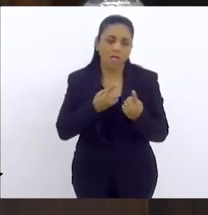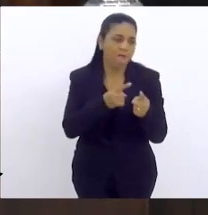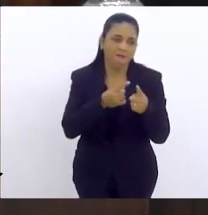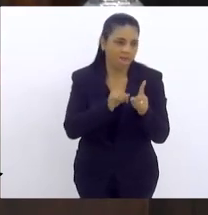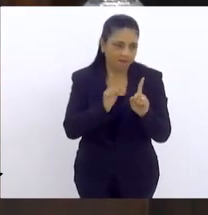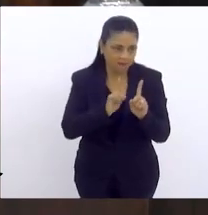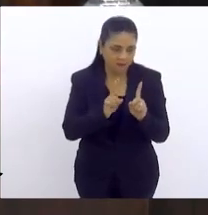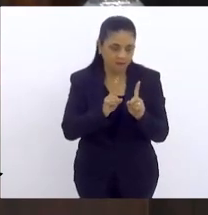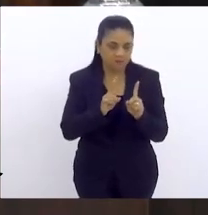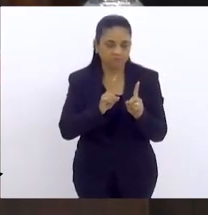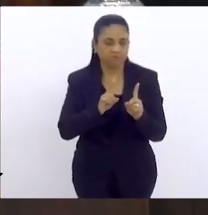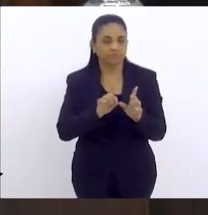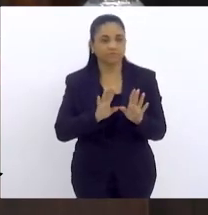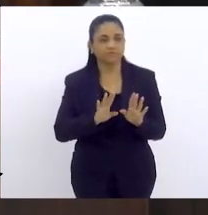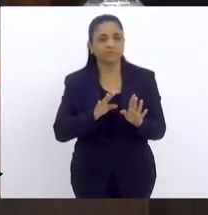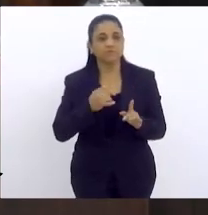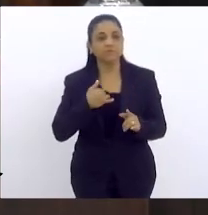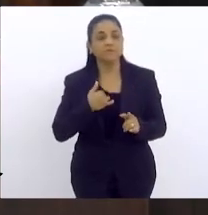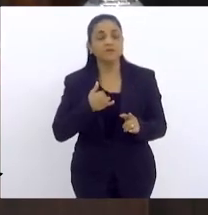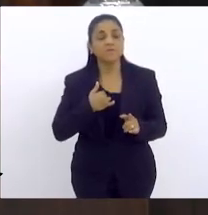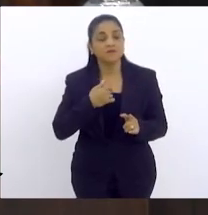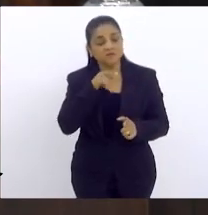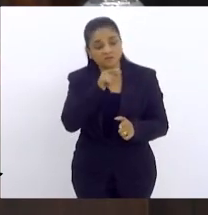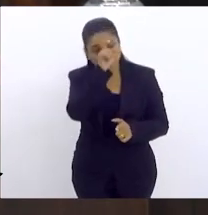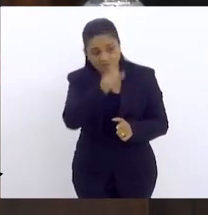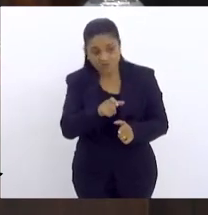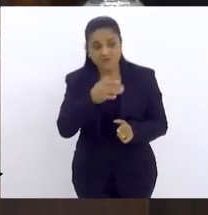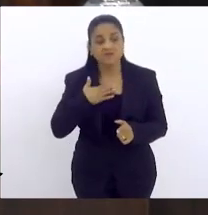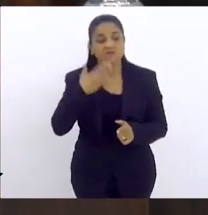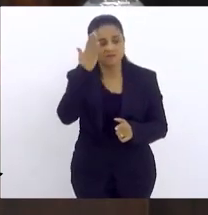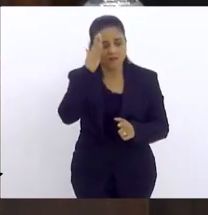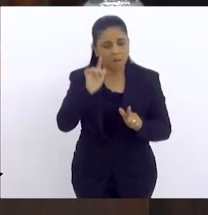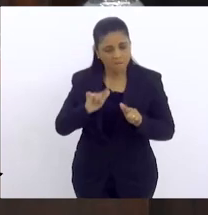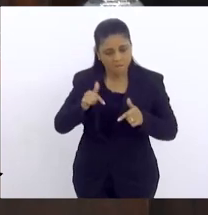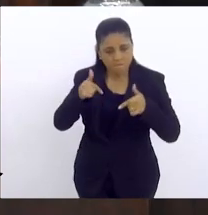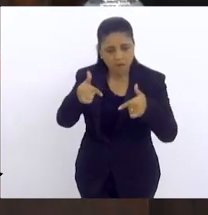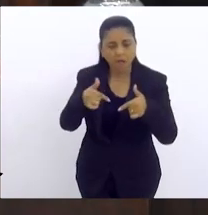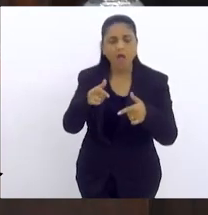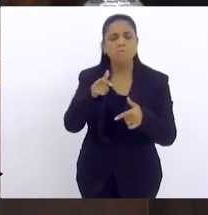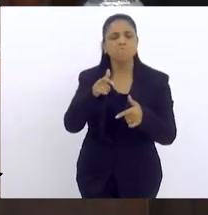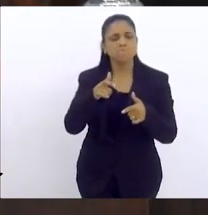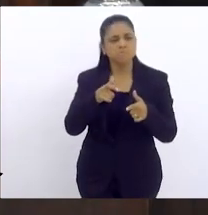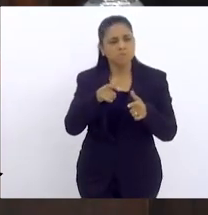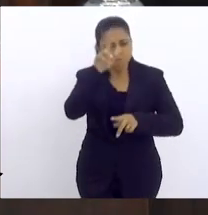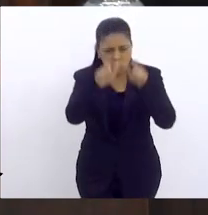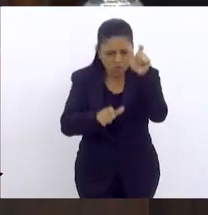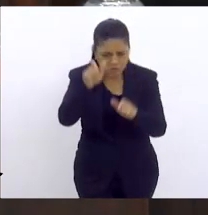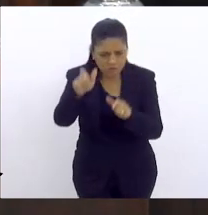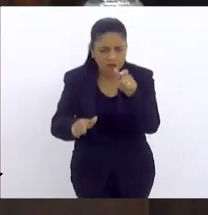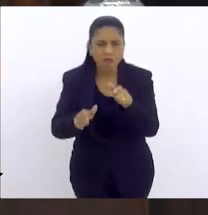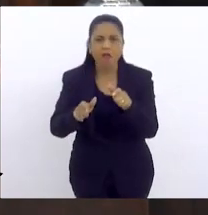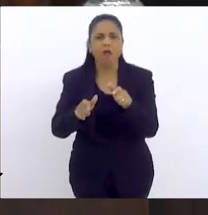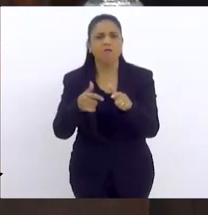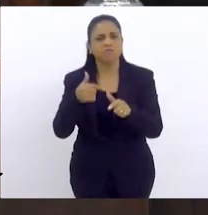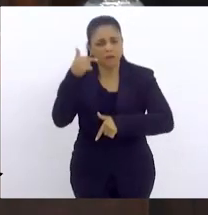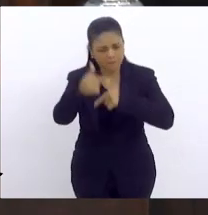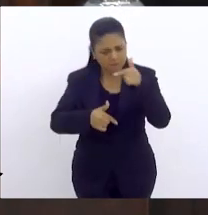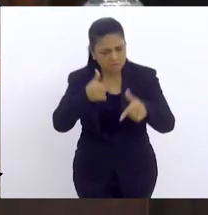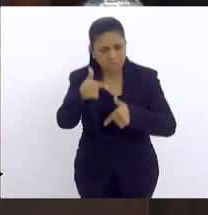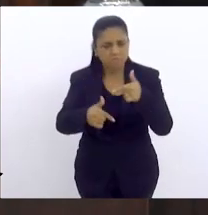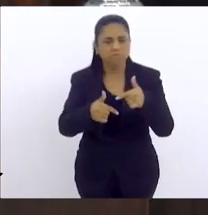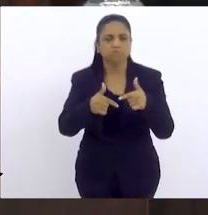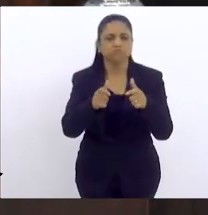não importa interprete mal mas eu quero que o senhor tenha condições de falar assim eu tenho policiais suficiente que tá aqui ó pedido ao Coronel Henrique